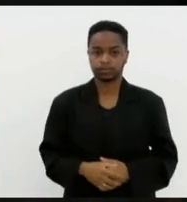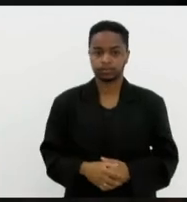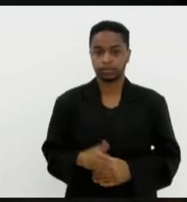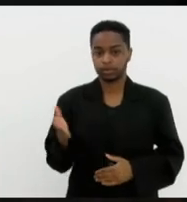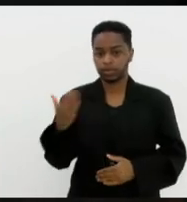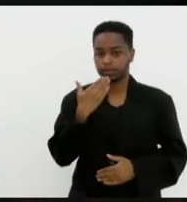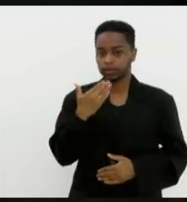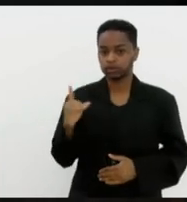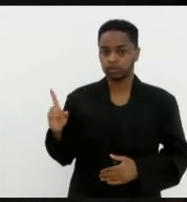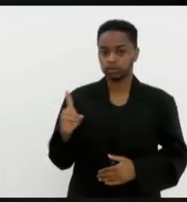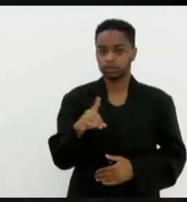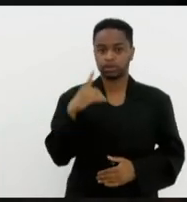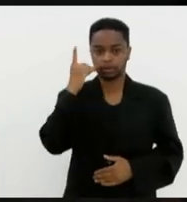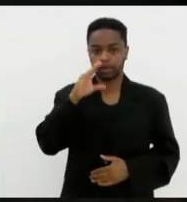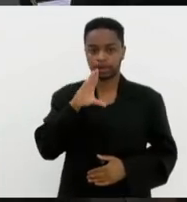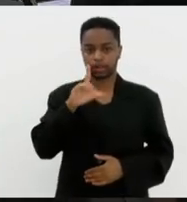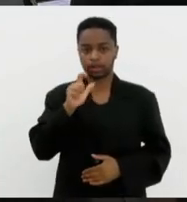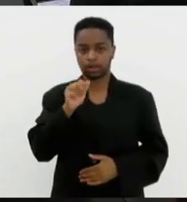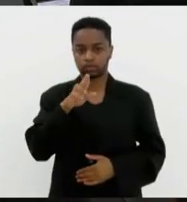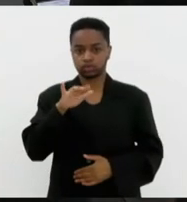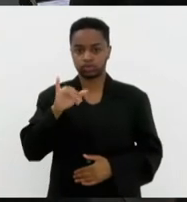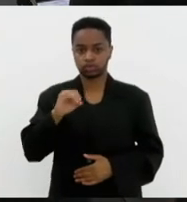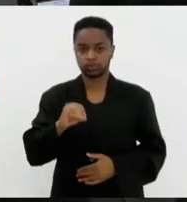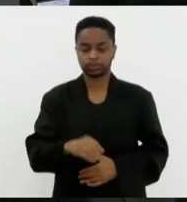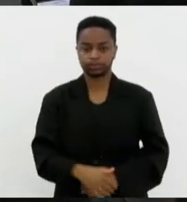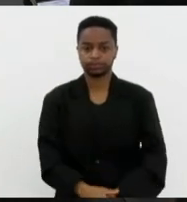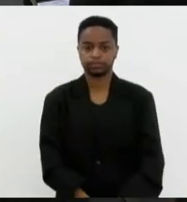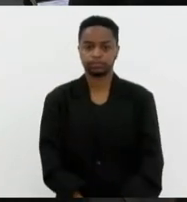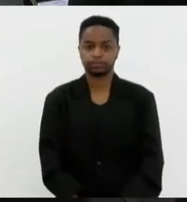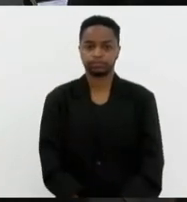pelo deputado Cláudio Caiado.